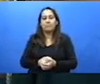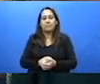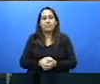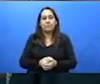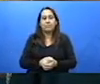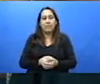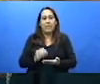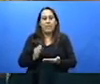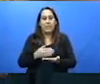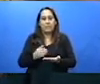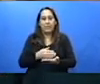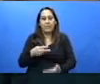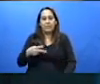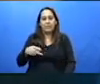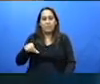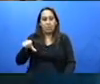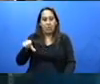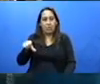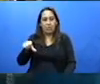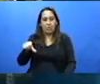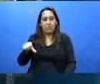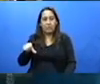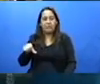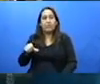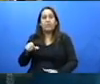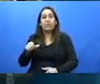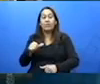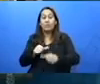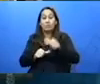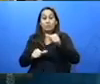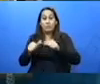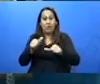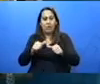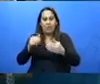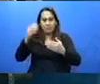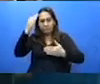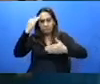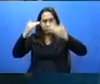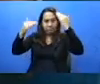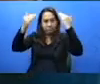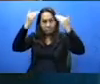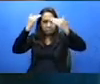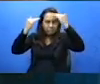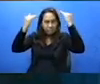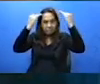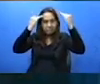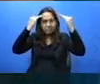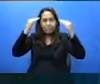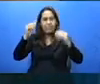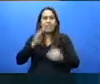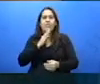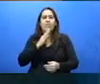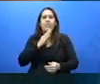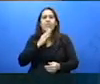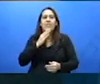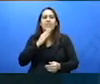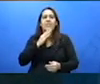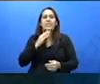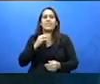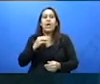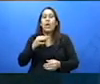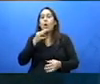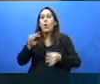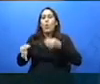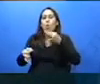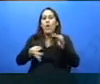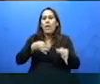Lá na página 29, nós vamos trocar algumas ideias. Você vai conhecer um relato